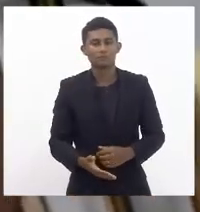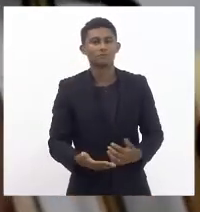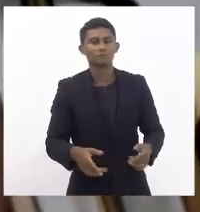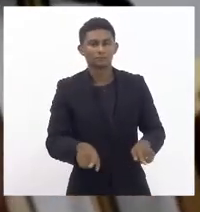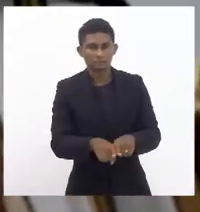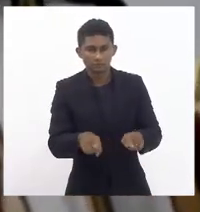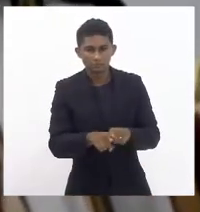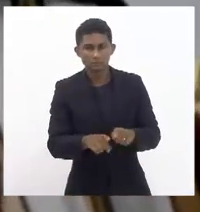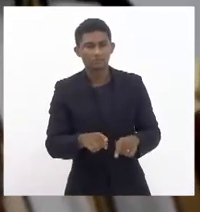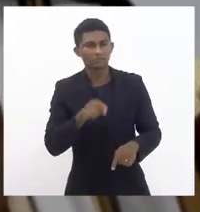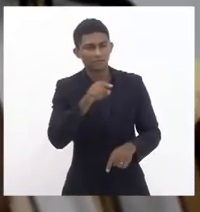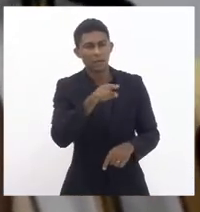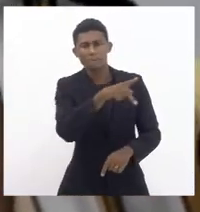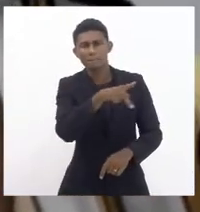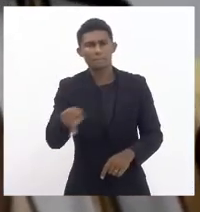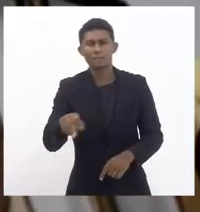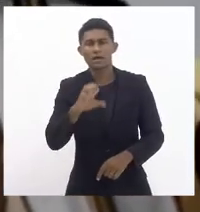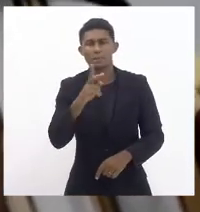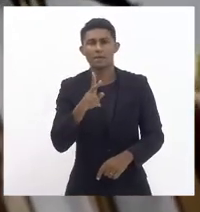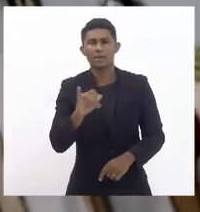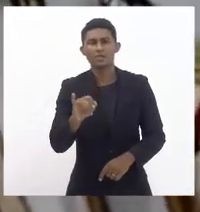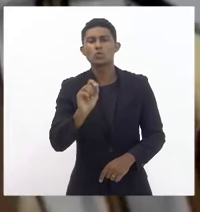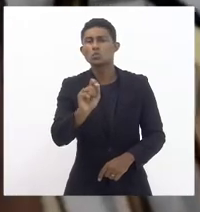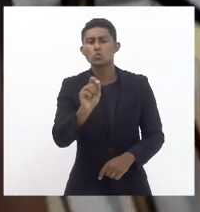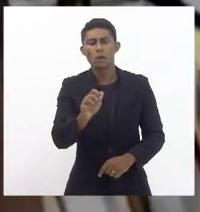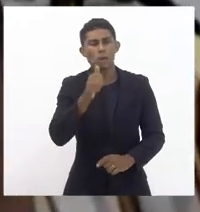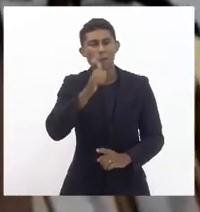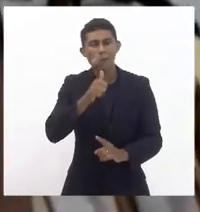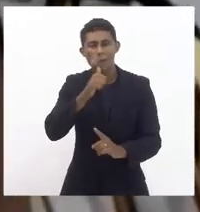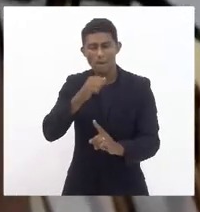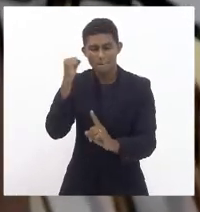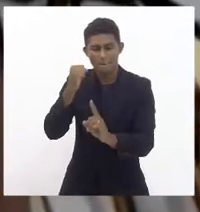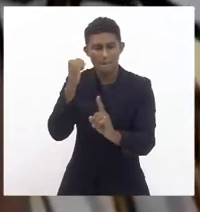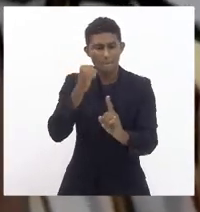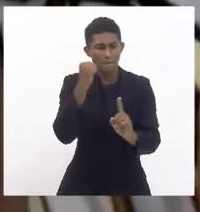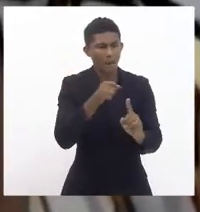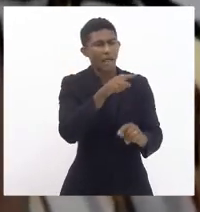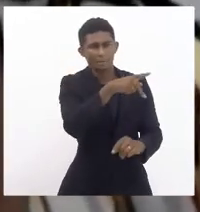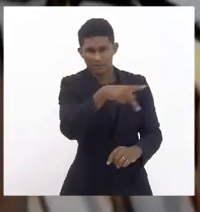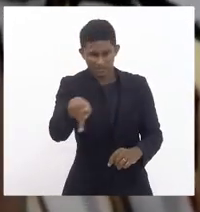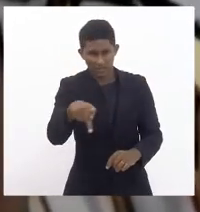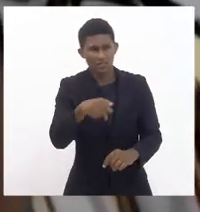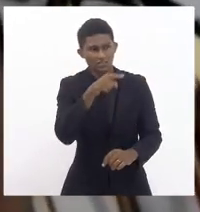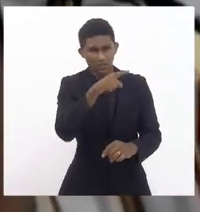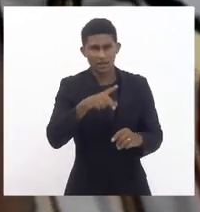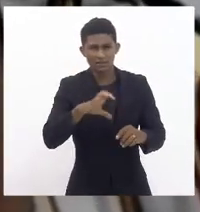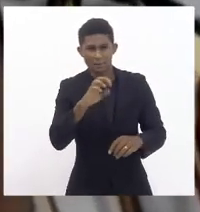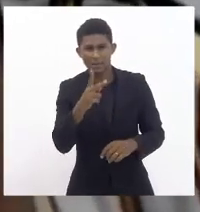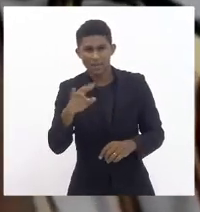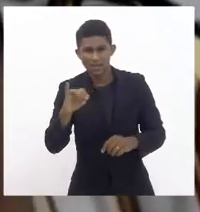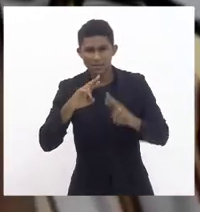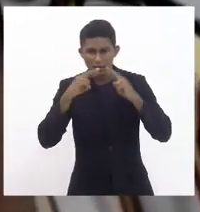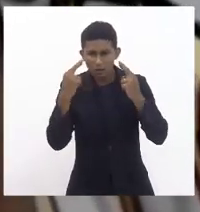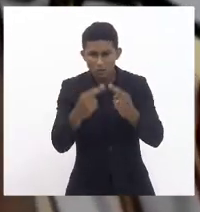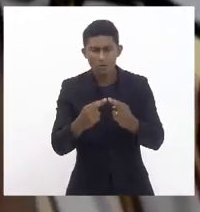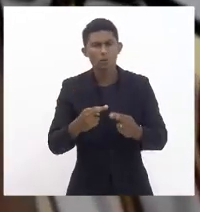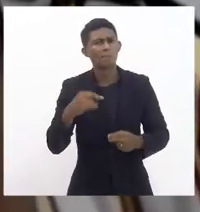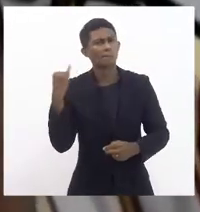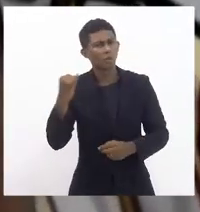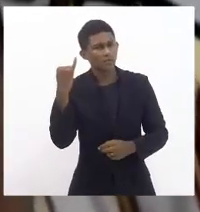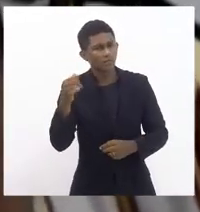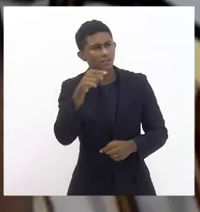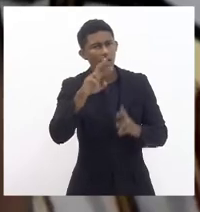presidindo as você fez feminicídio foi uma referência para nós e produzimos tantas respostas